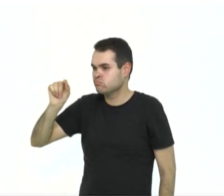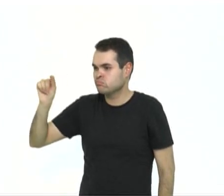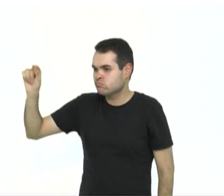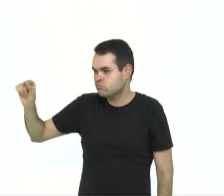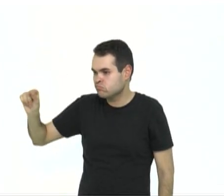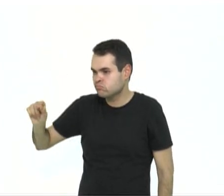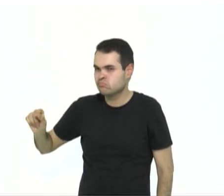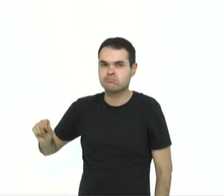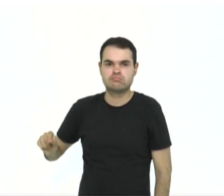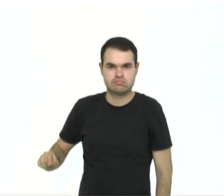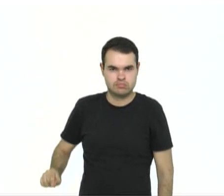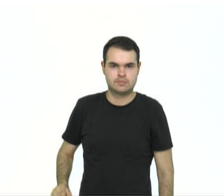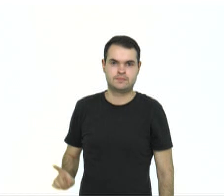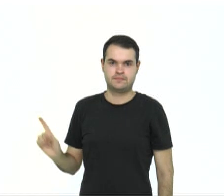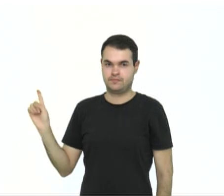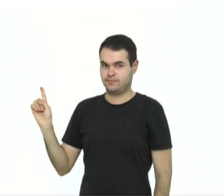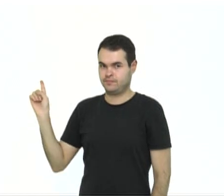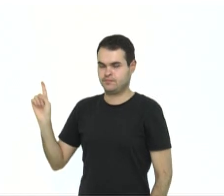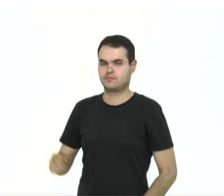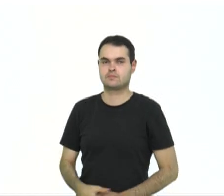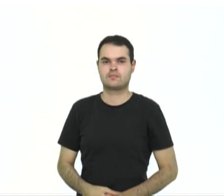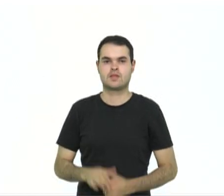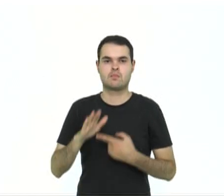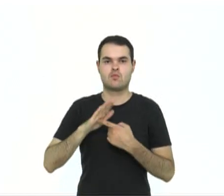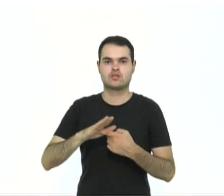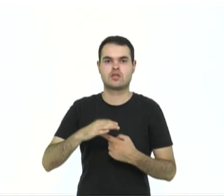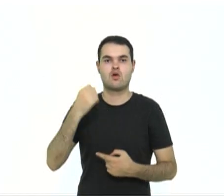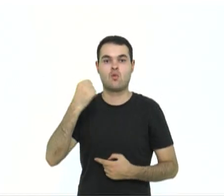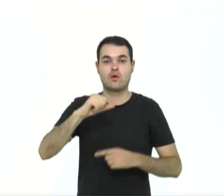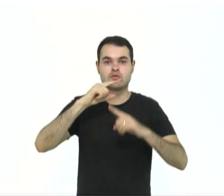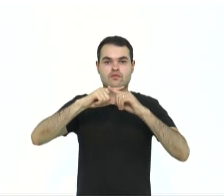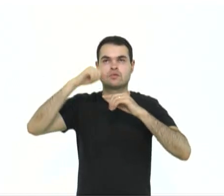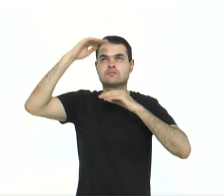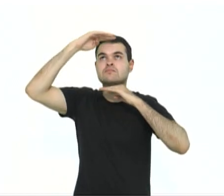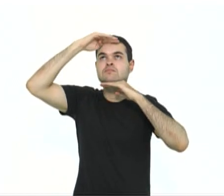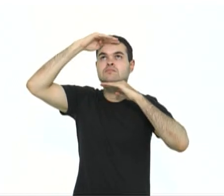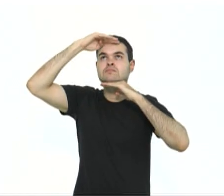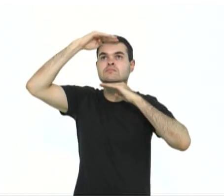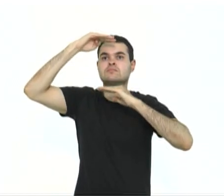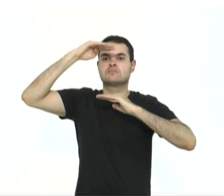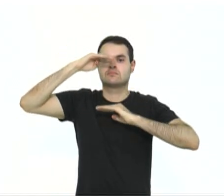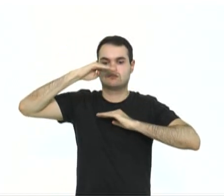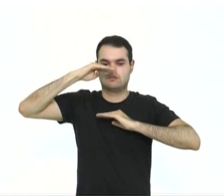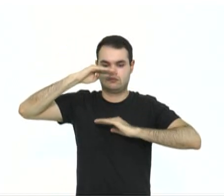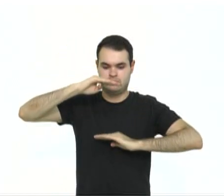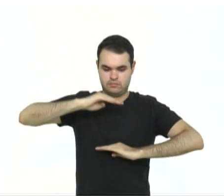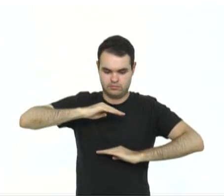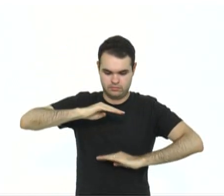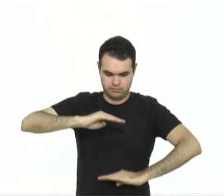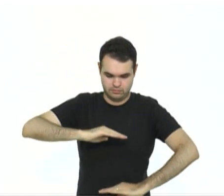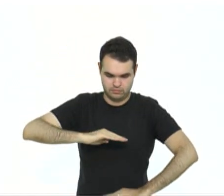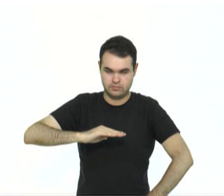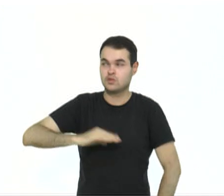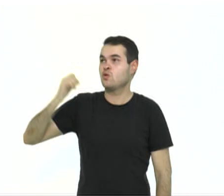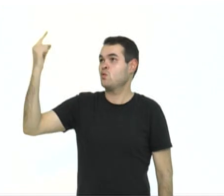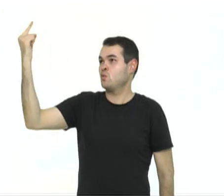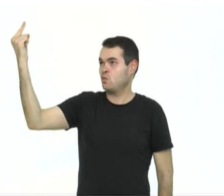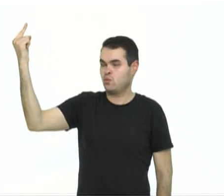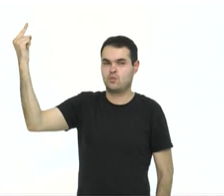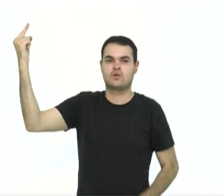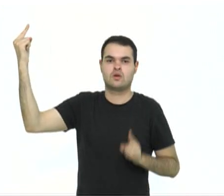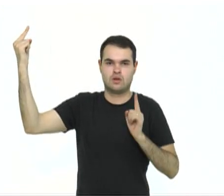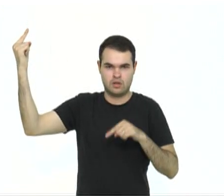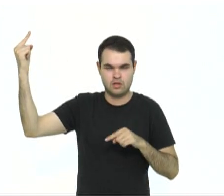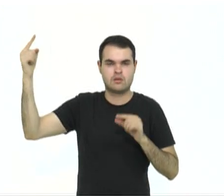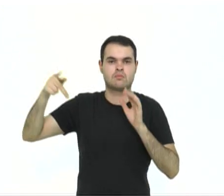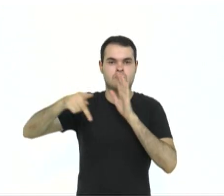né? Esse esquema ele representa 8 vezes o tamanho da cabeça, ou seja, no espaço número 1, a gente faz